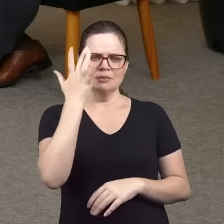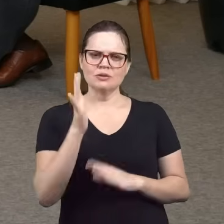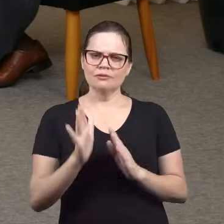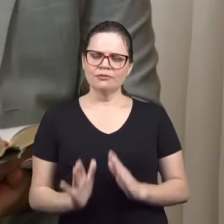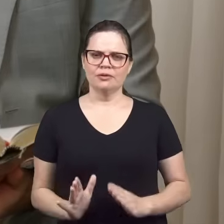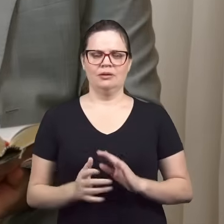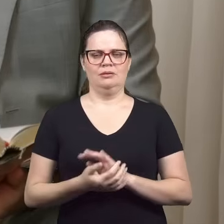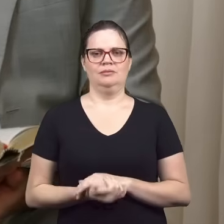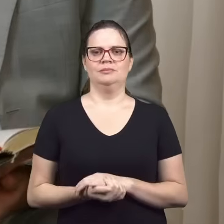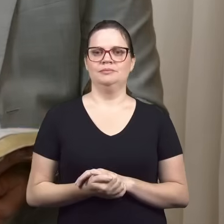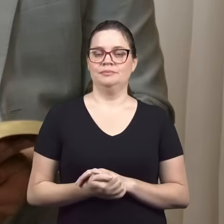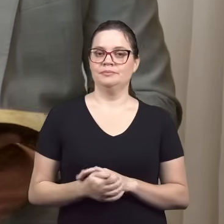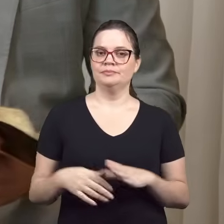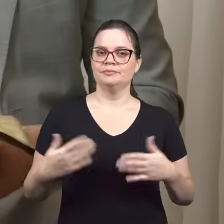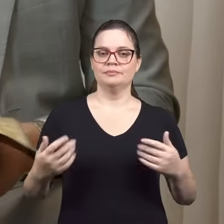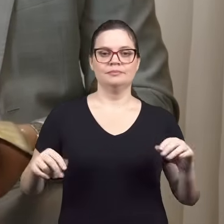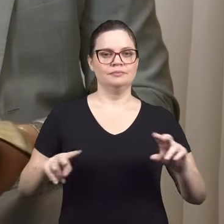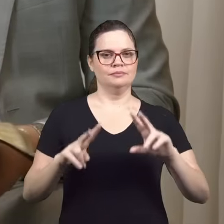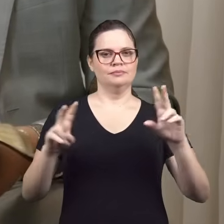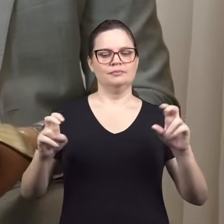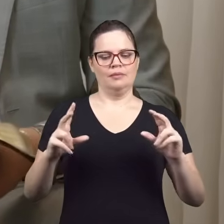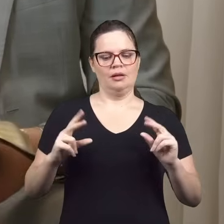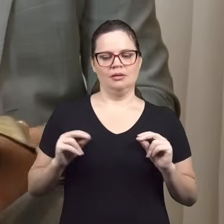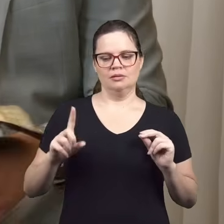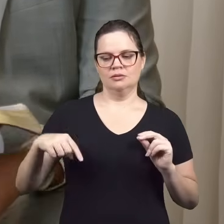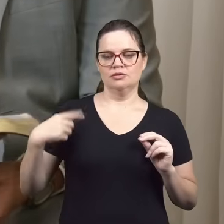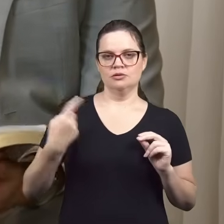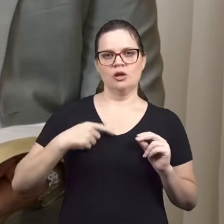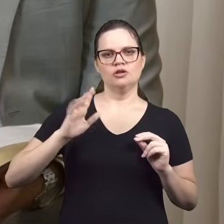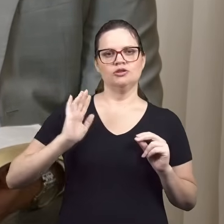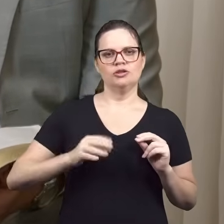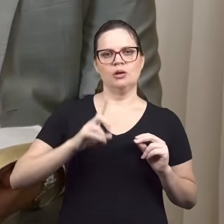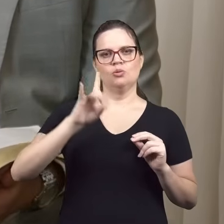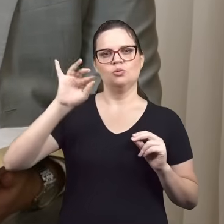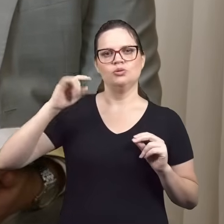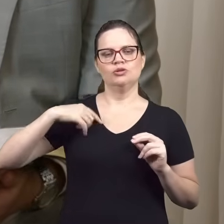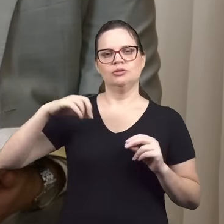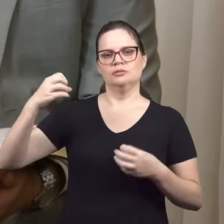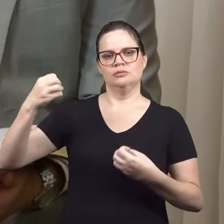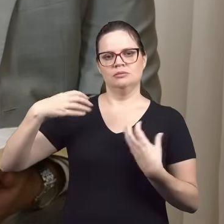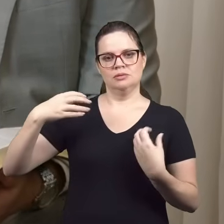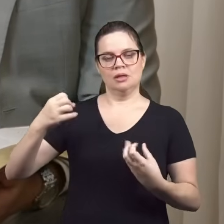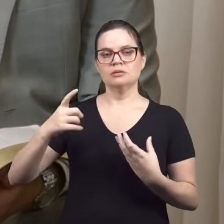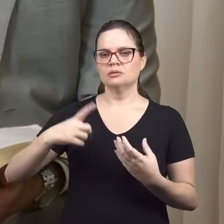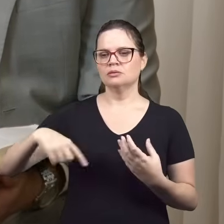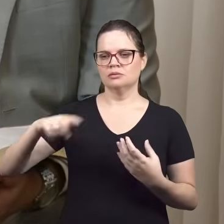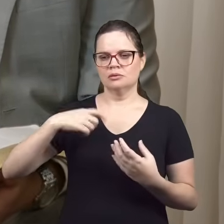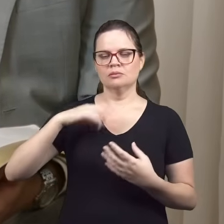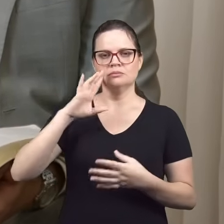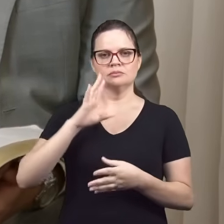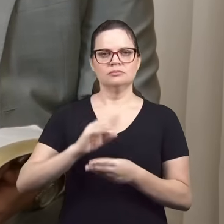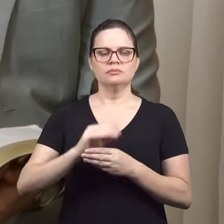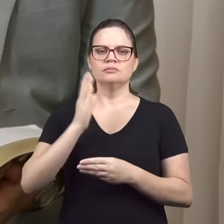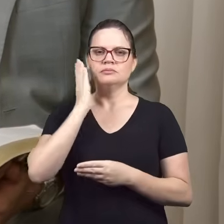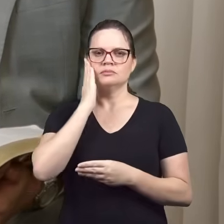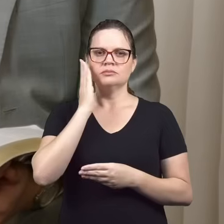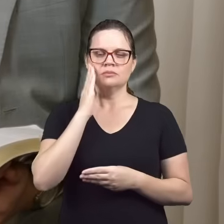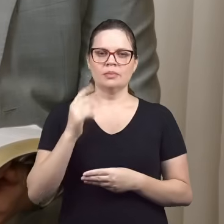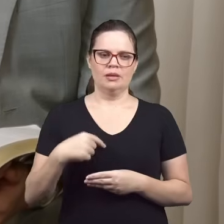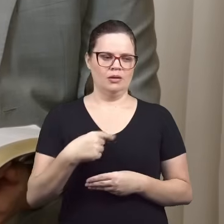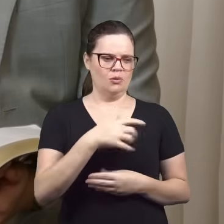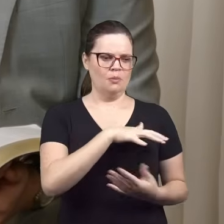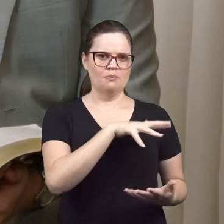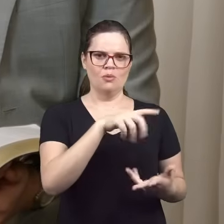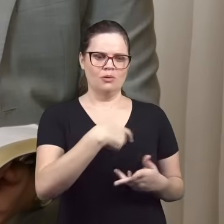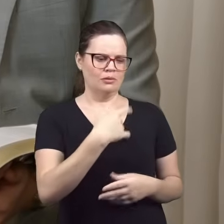agrada. Glória a Deus. E diante dessa herança que um dia nós recebemos, porque nós declinamos dos convites desse mundo, porque